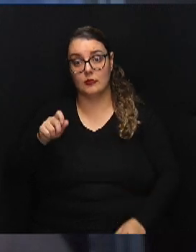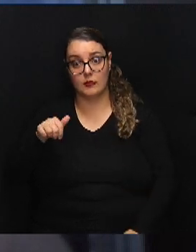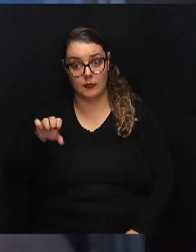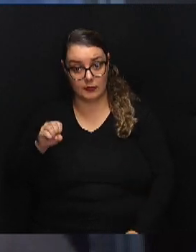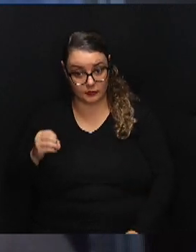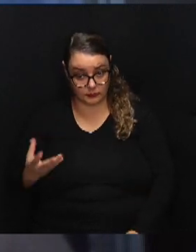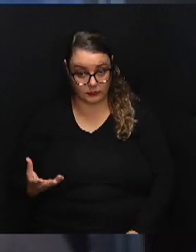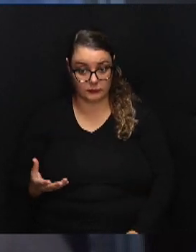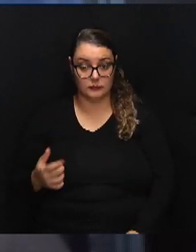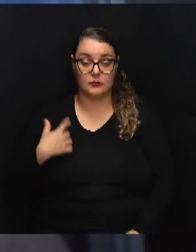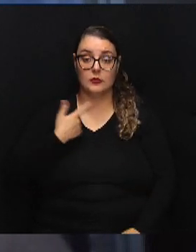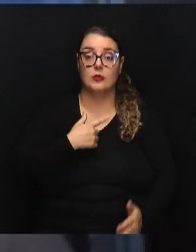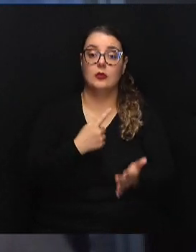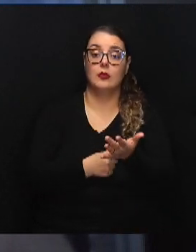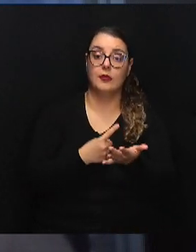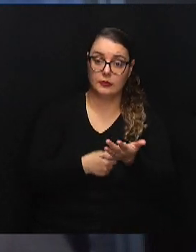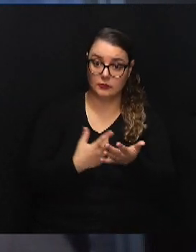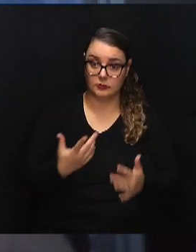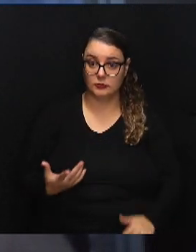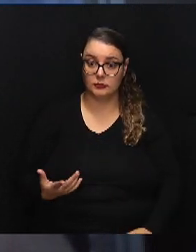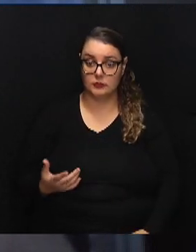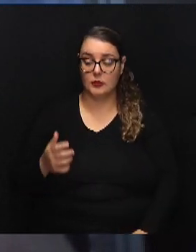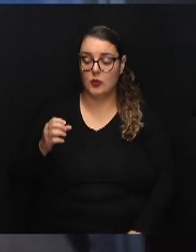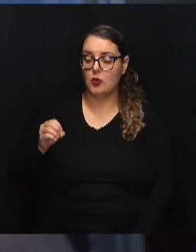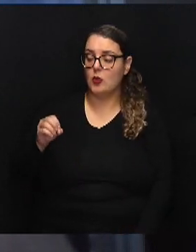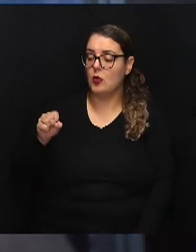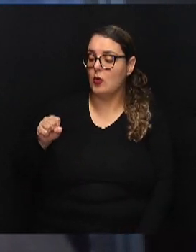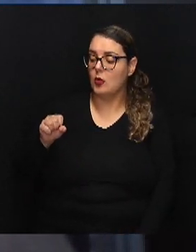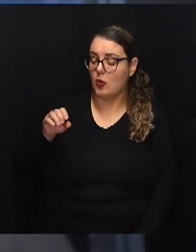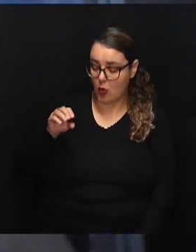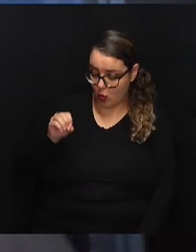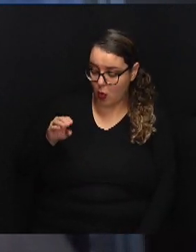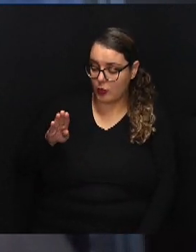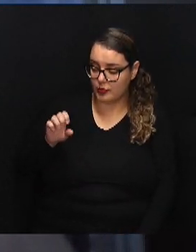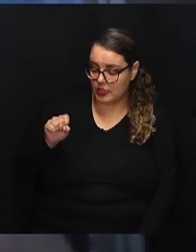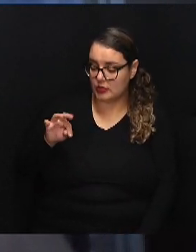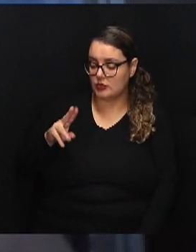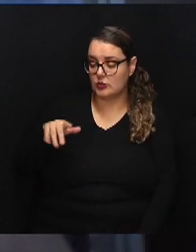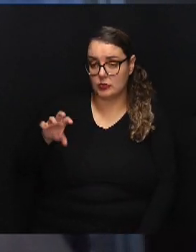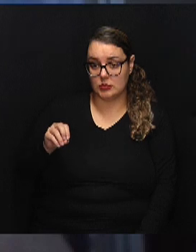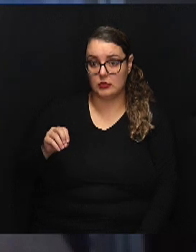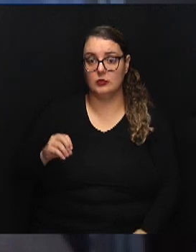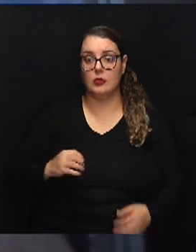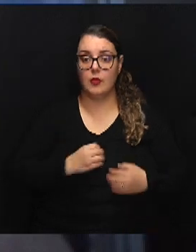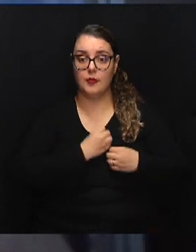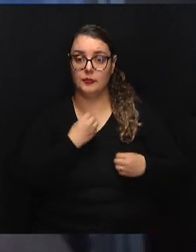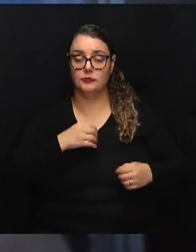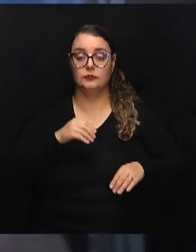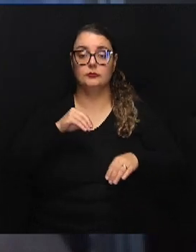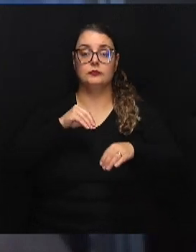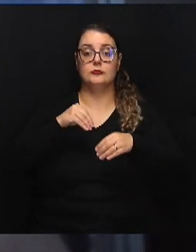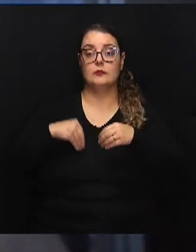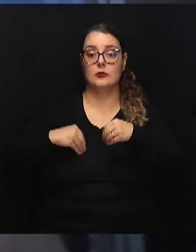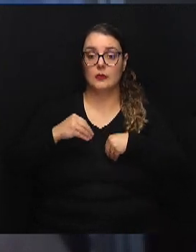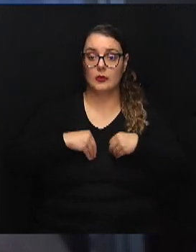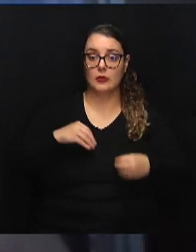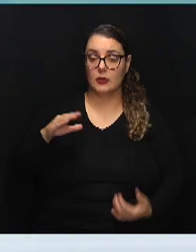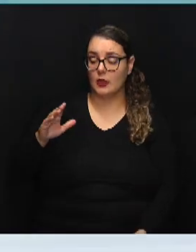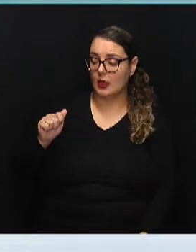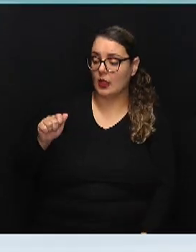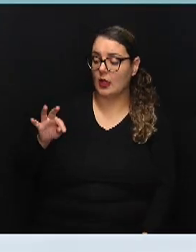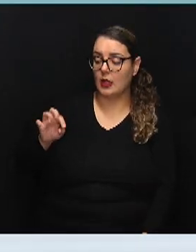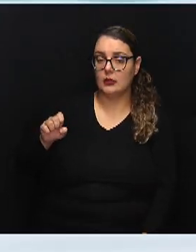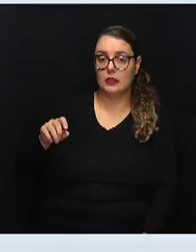Nós confirmamos a obstrução total do vaso através de um exame chamado